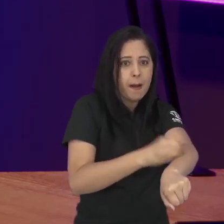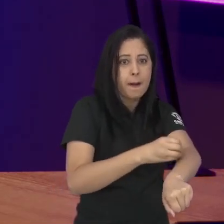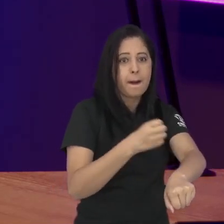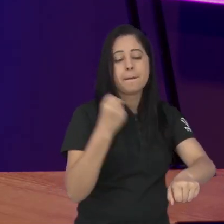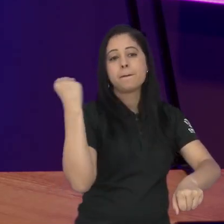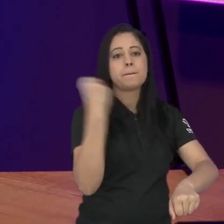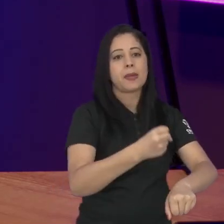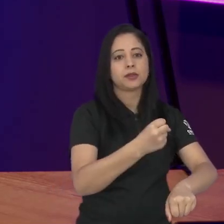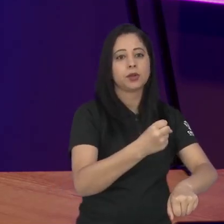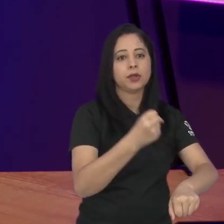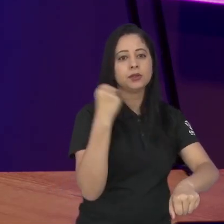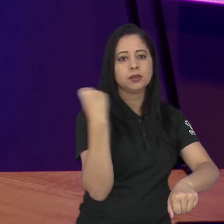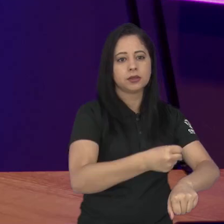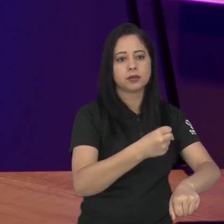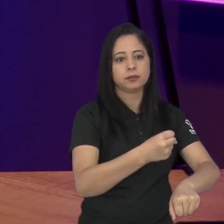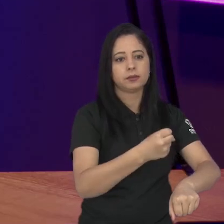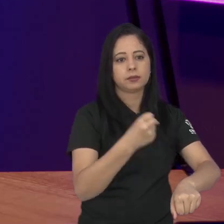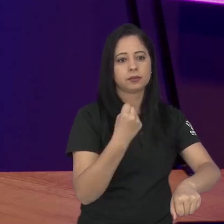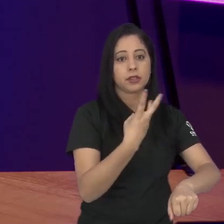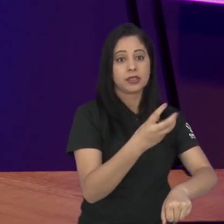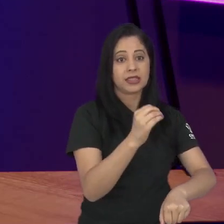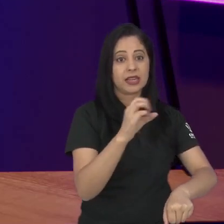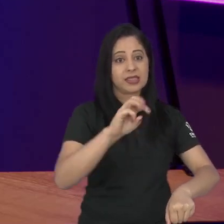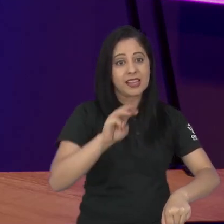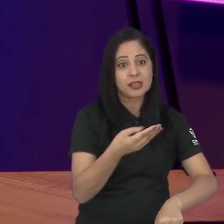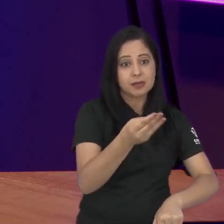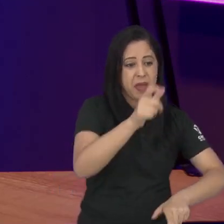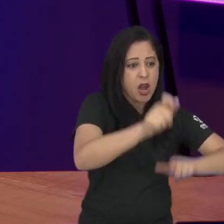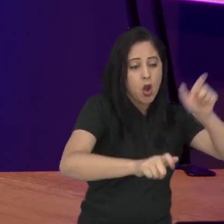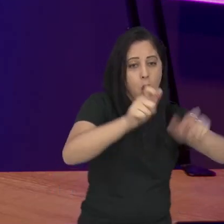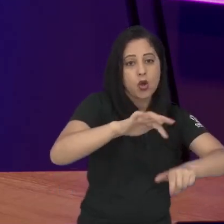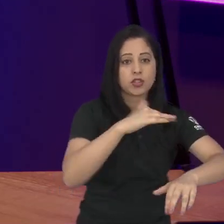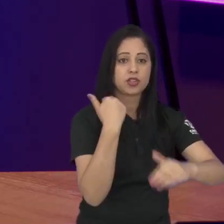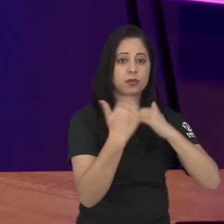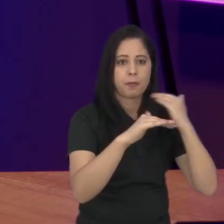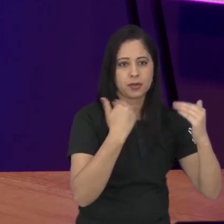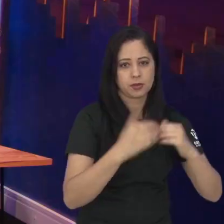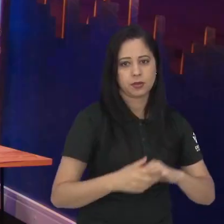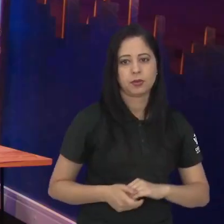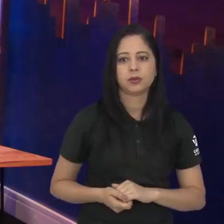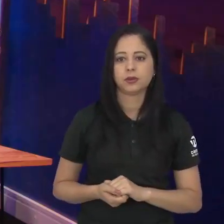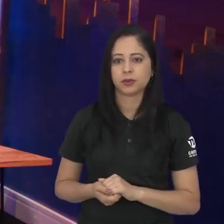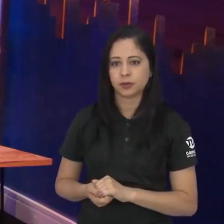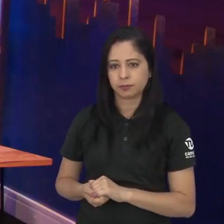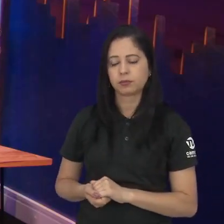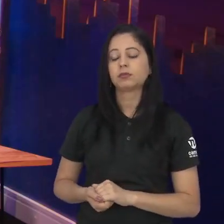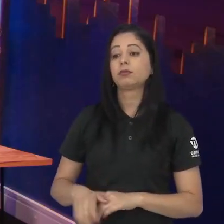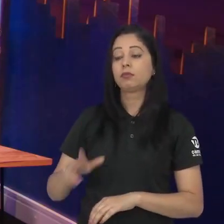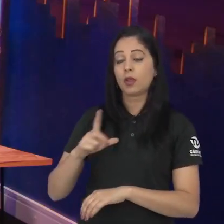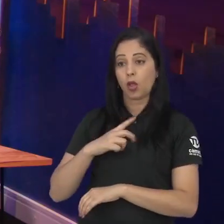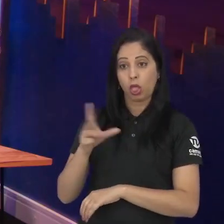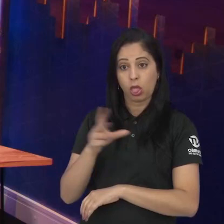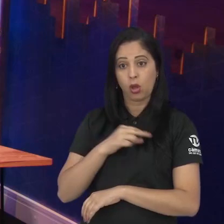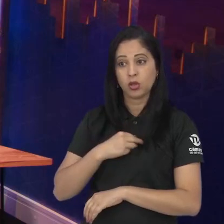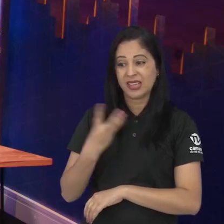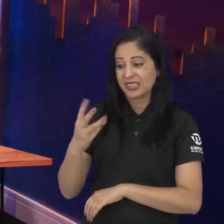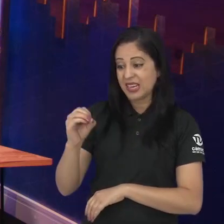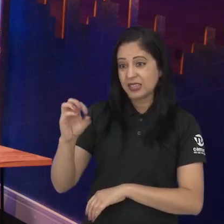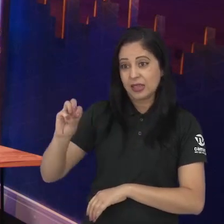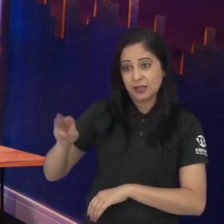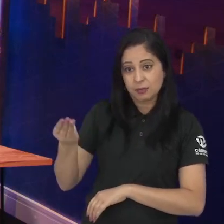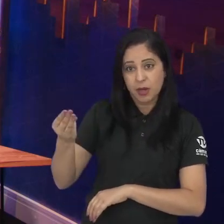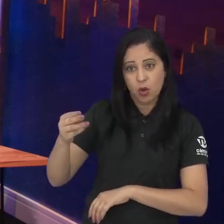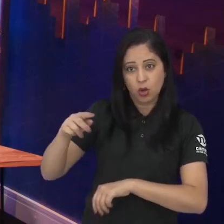durante o século XX. É assim, absurdo, eu não consigo nem imaginar. Não, 200 milhões de pessoas é tipo a